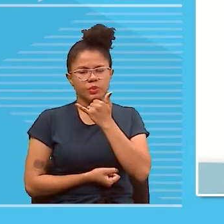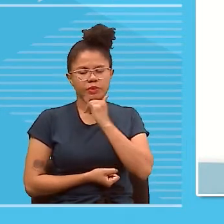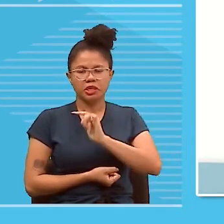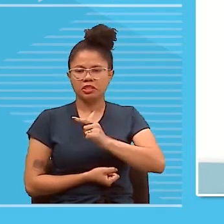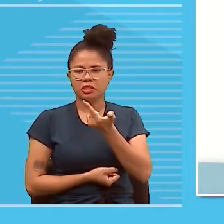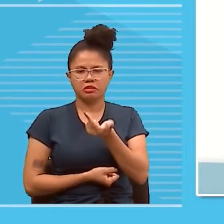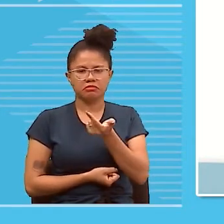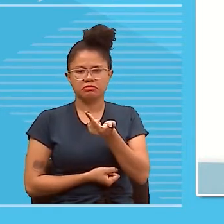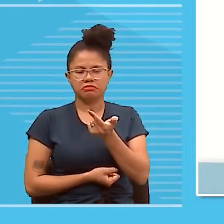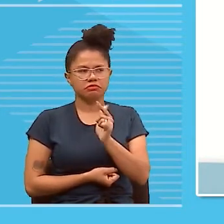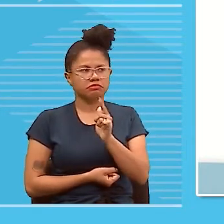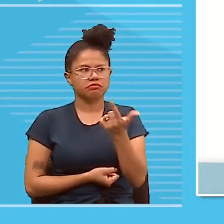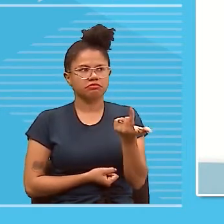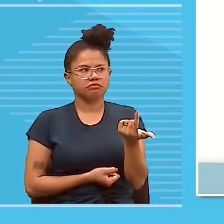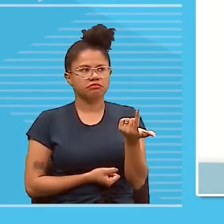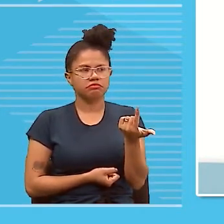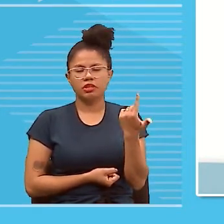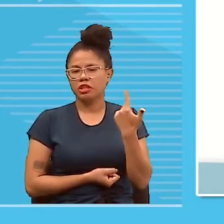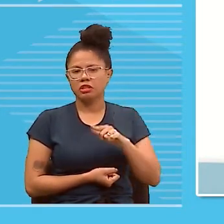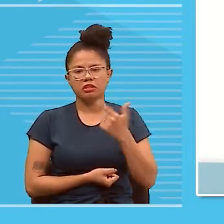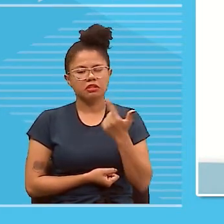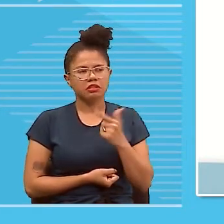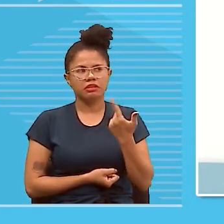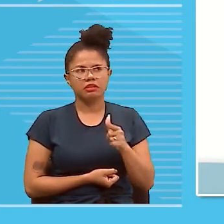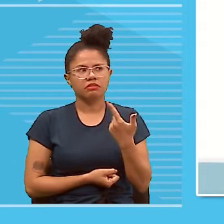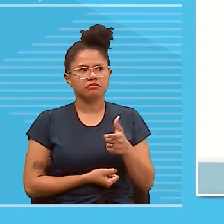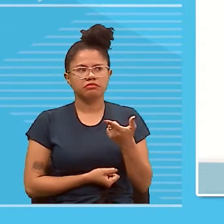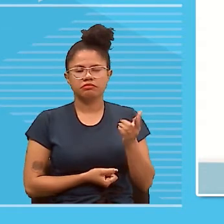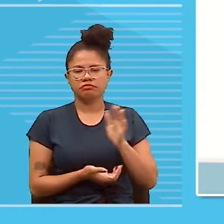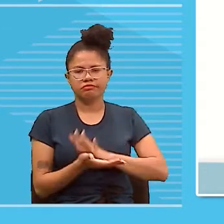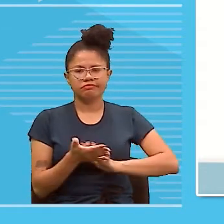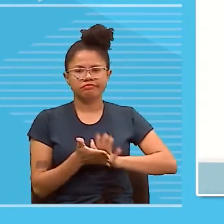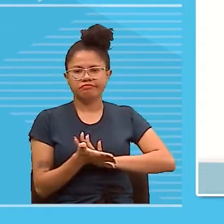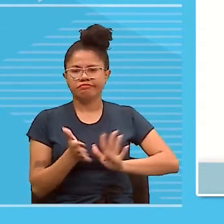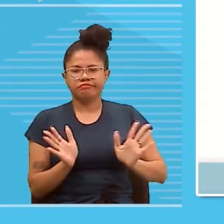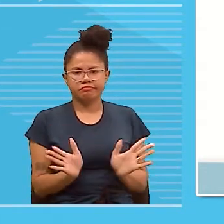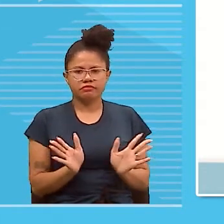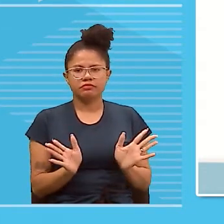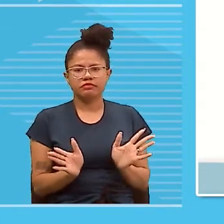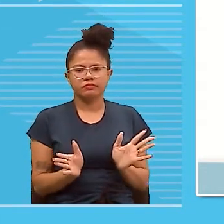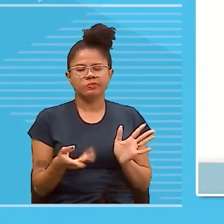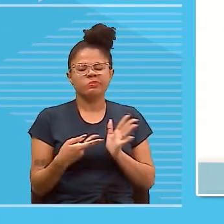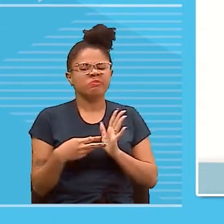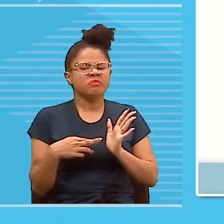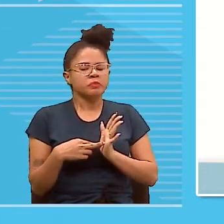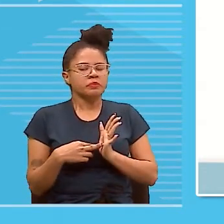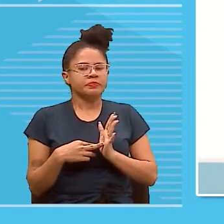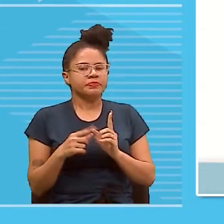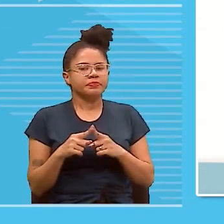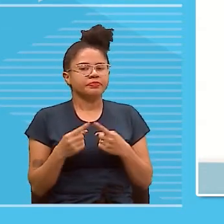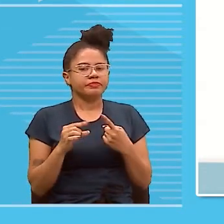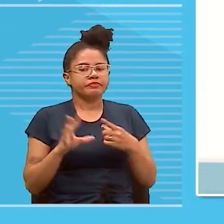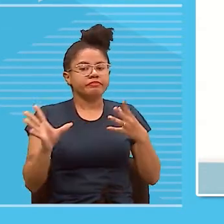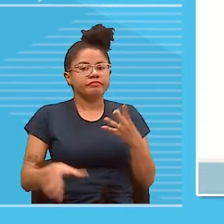ela introduz as orações substantivas que são as conjunções integrantes